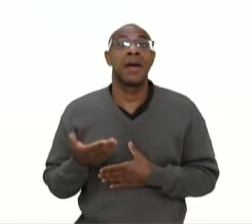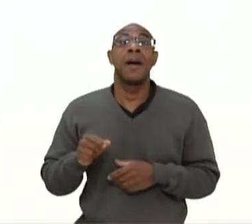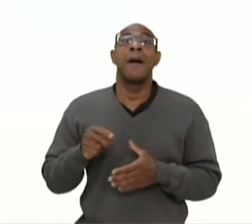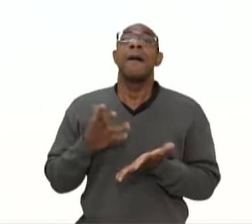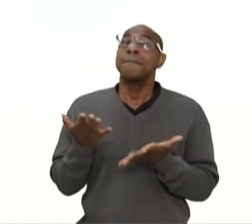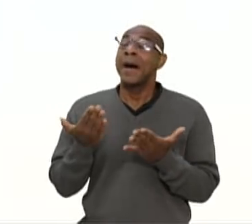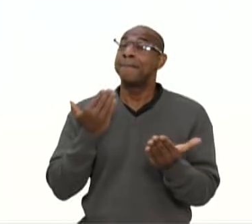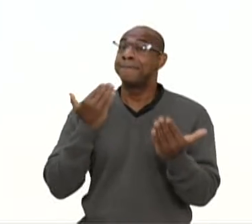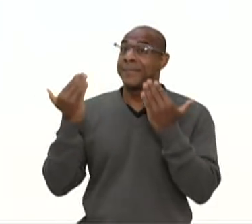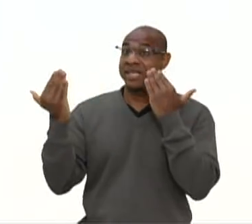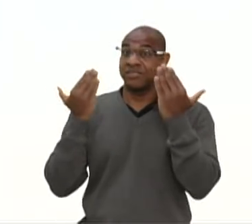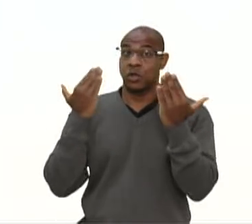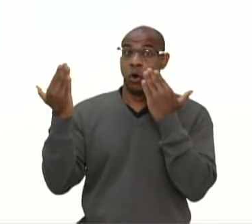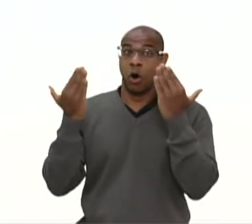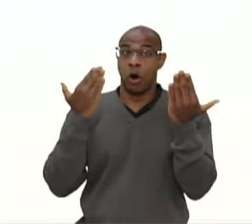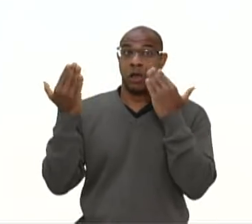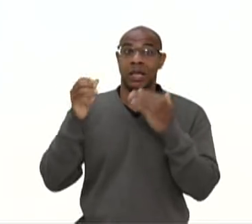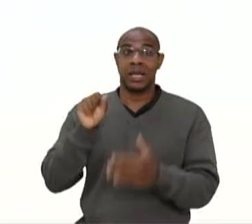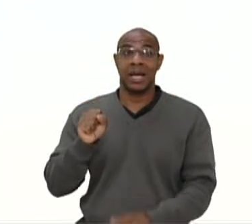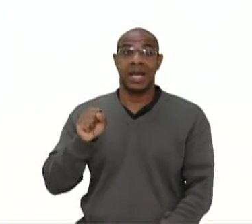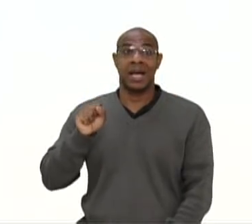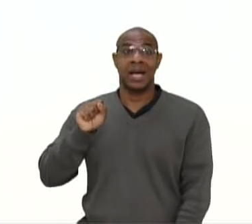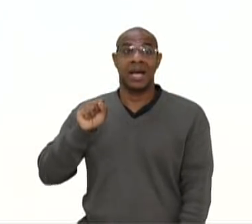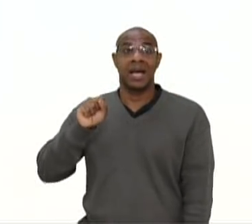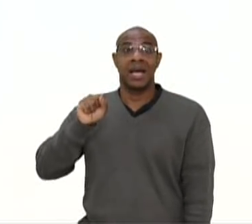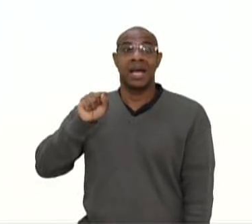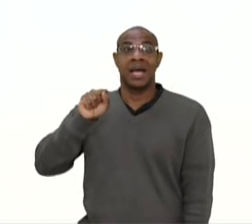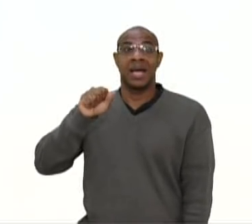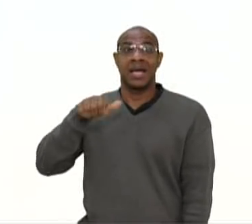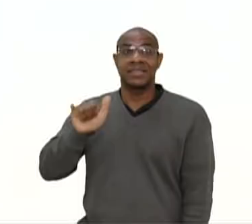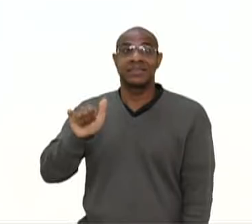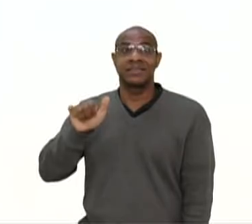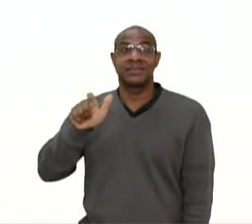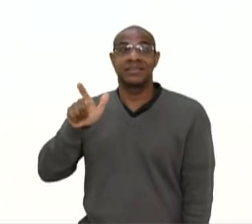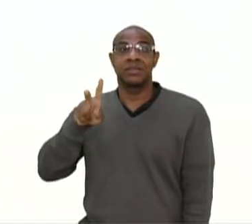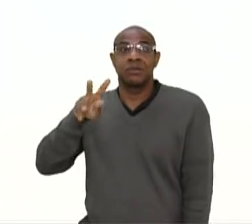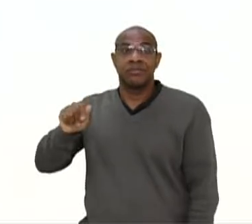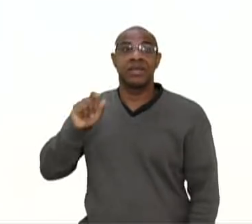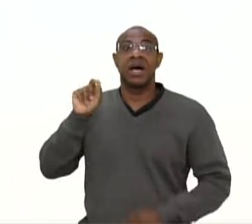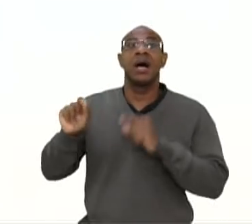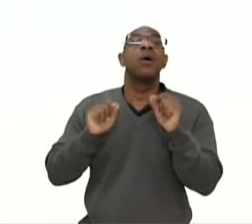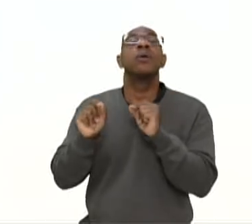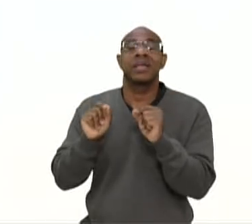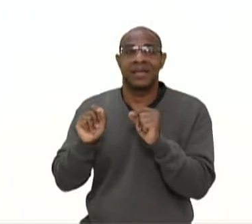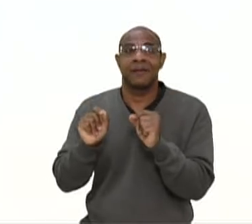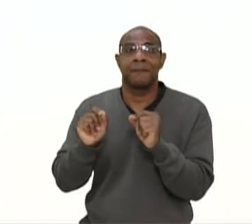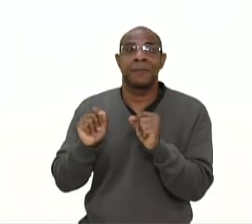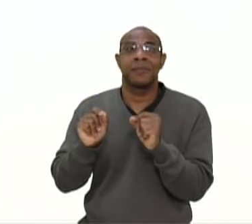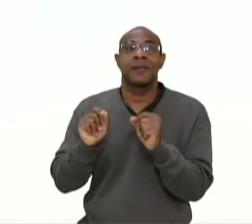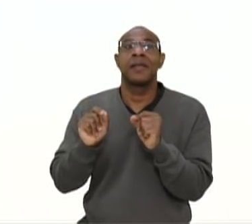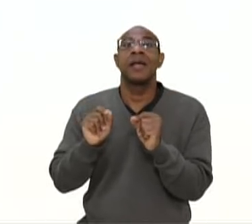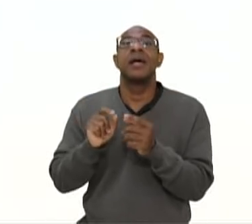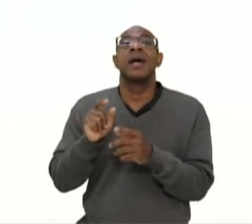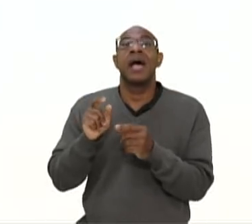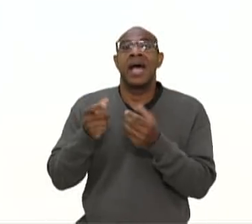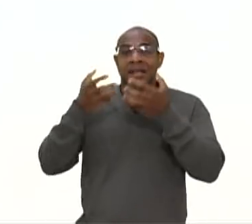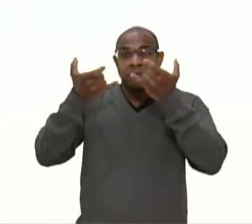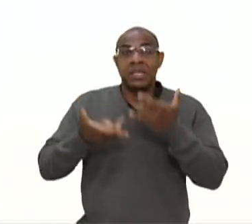psicóloga Silvia Van Enke, do Ambulatório Integrado dos Transtornos do Impulso da